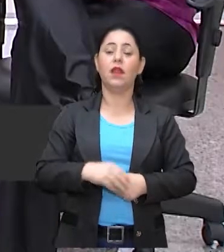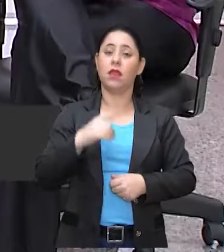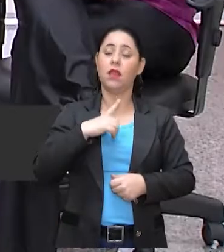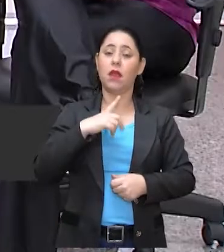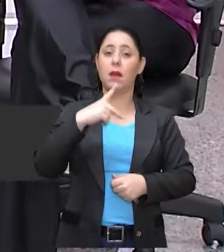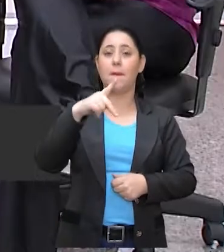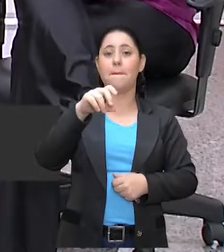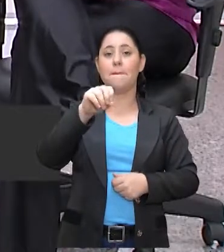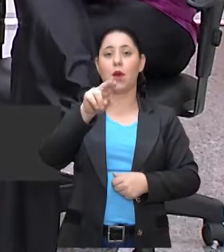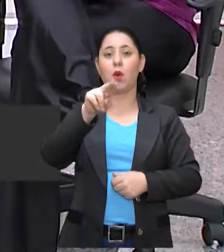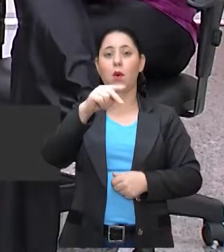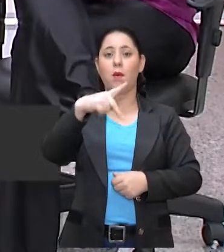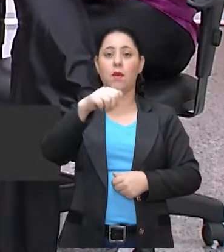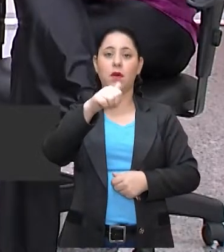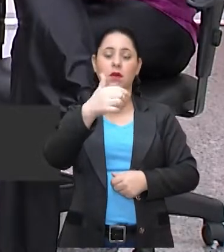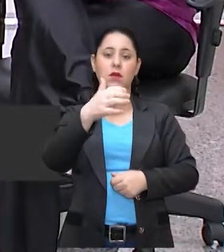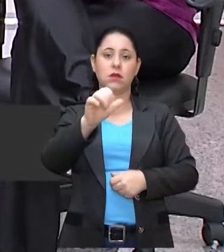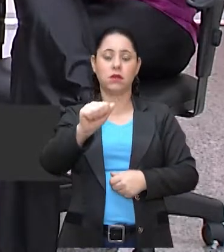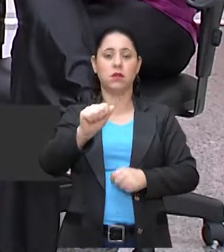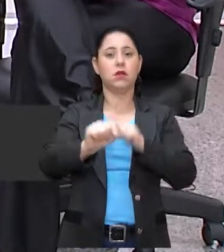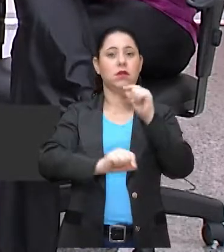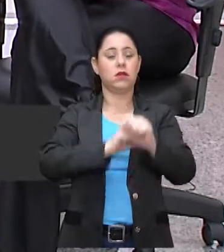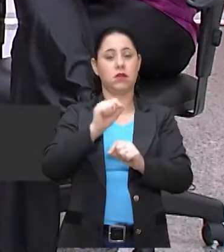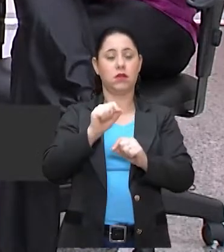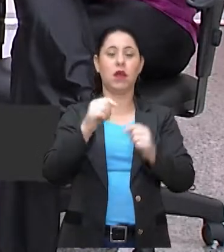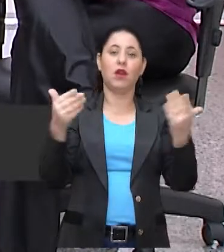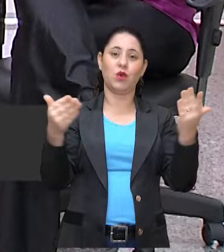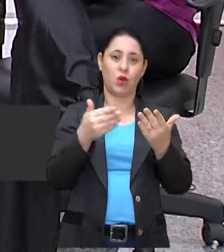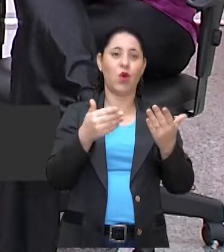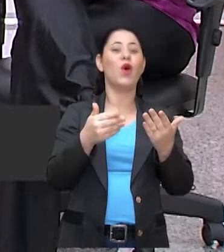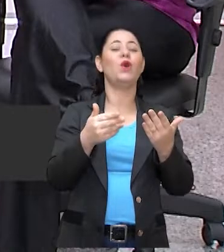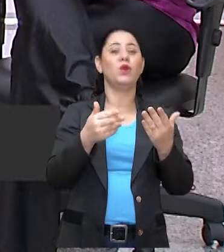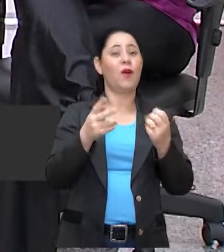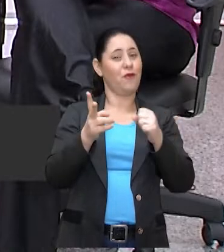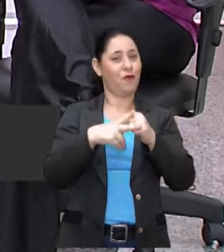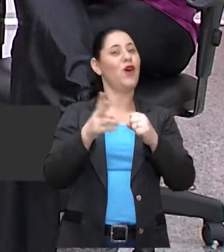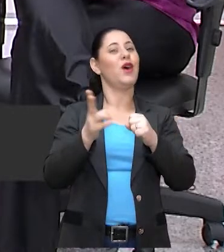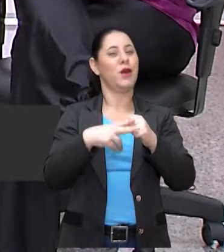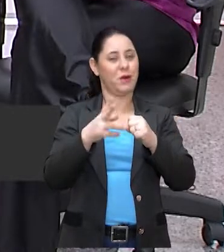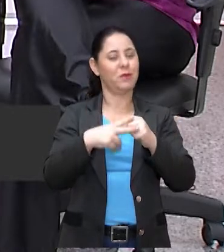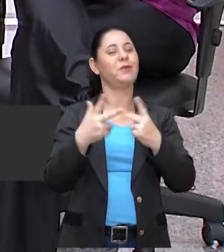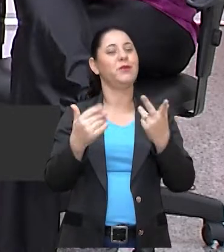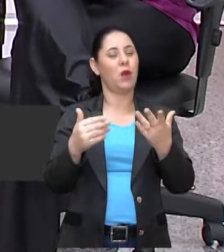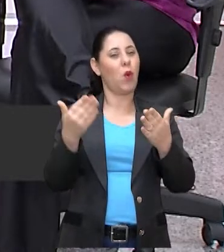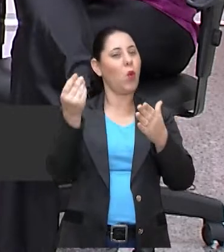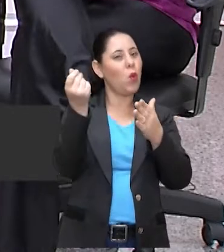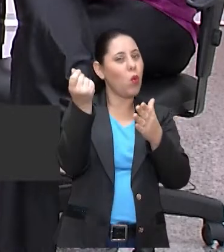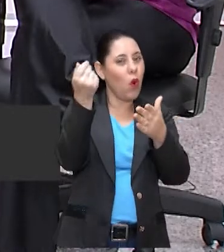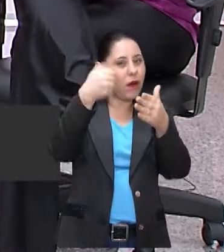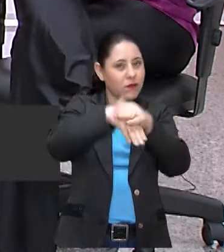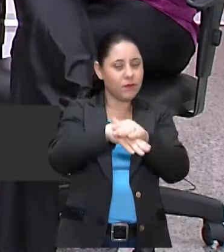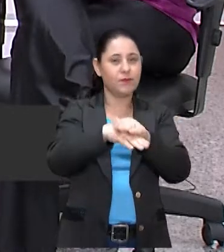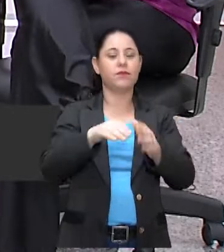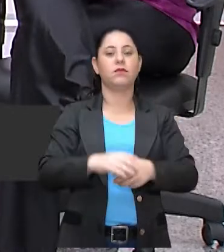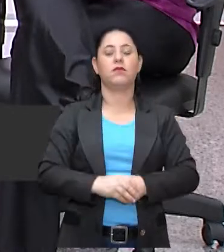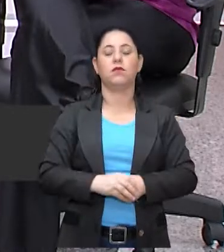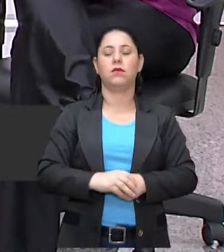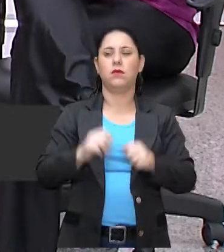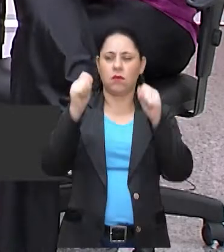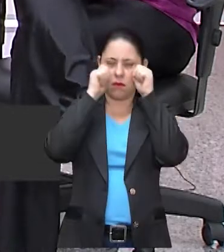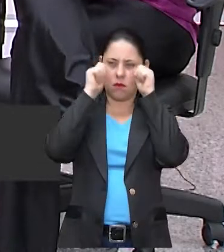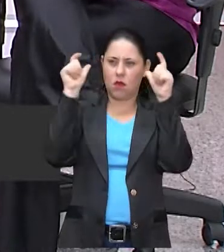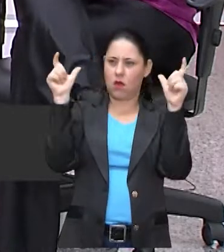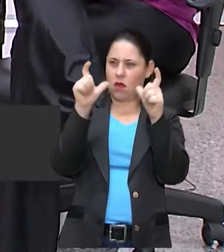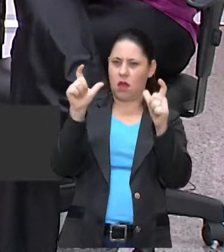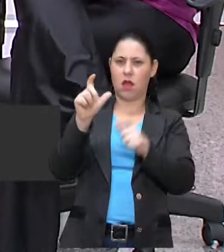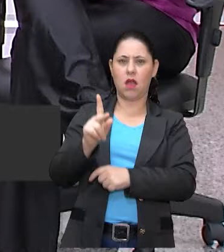vai diversificando. É o verbo agora. Com certeza, vai diversificando ao longo do tempo. O que me chama a atenção, Karine, é que a